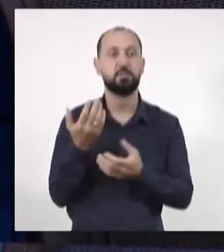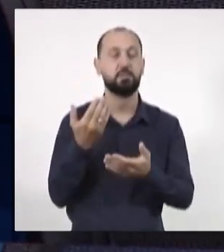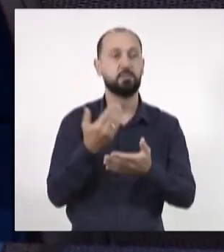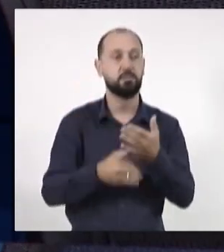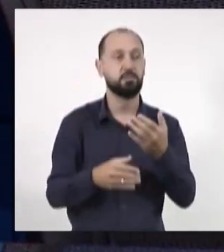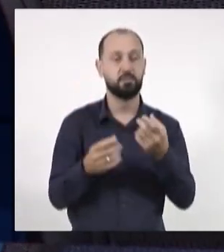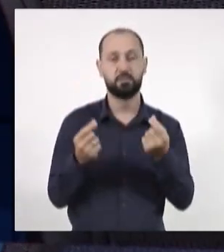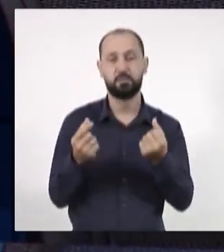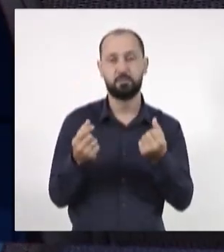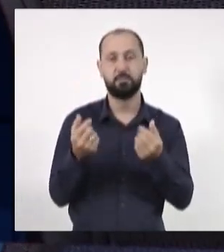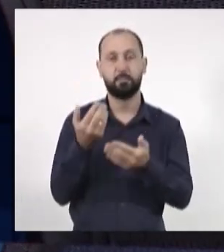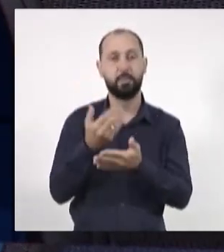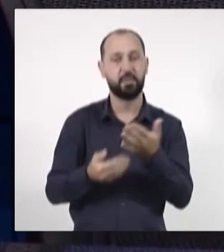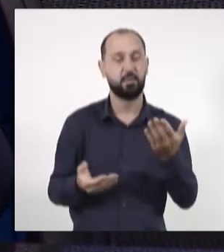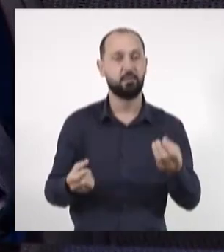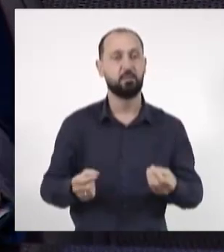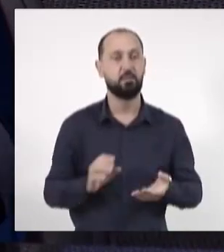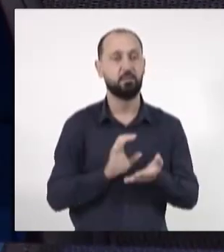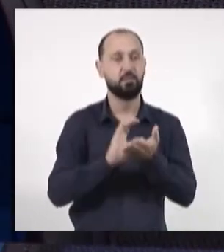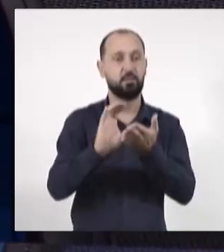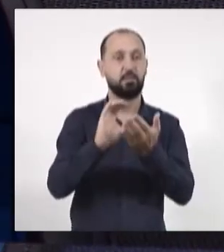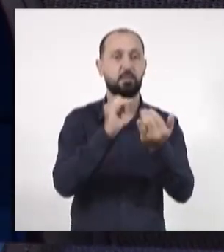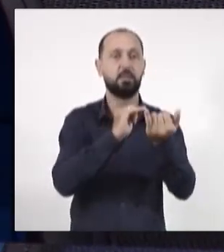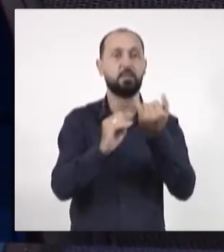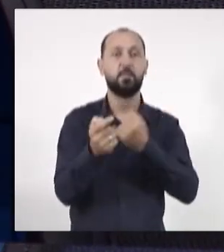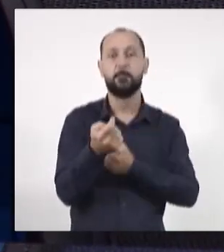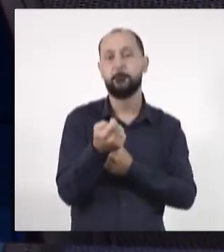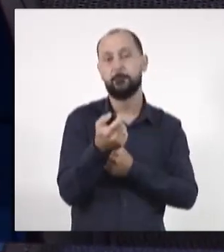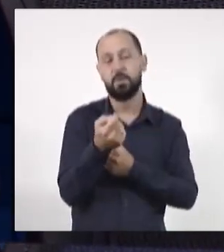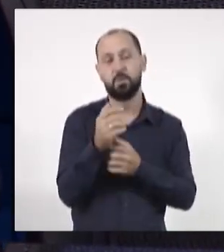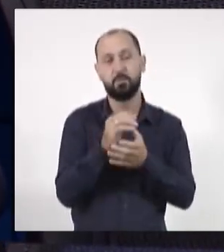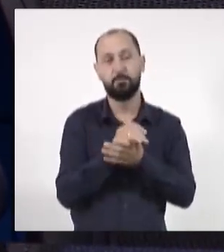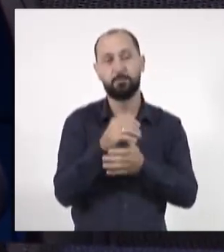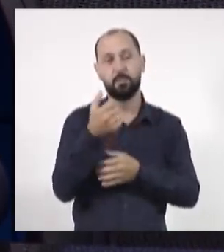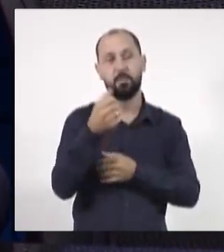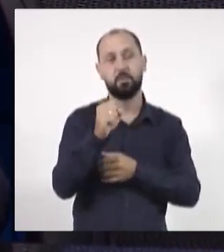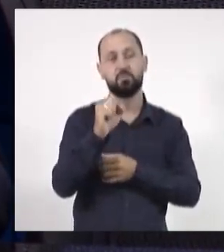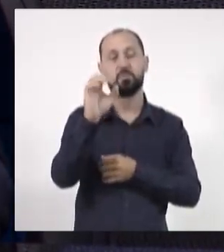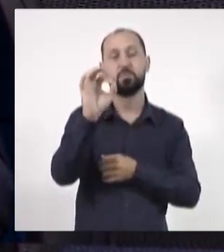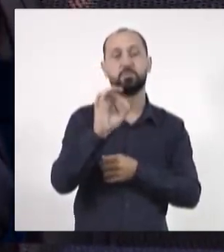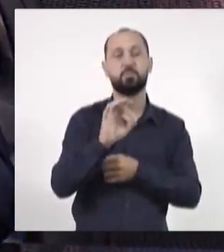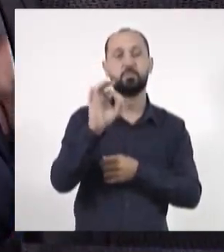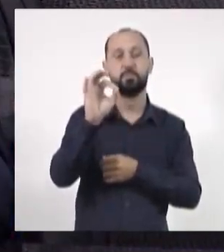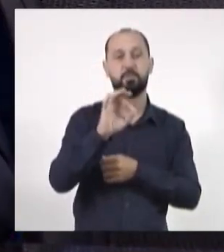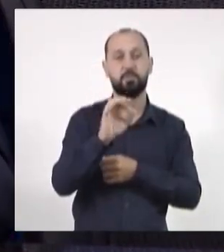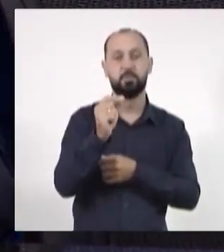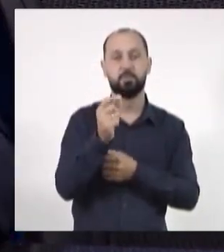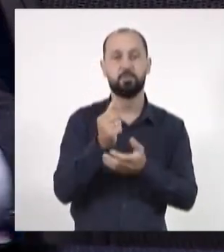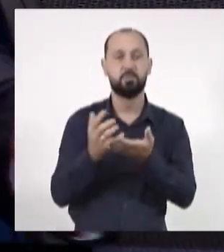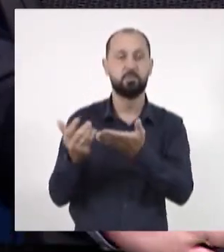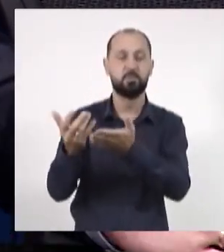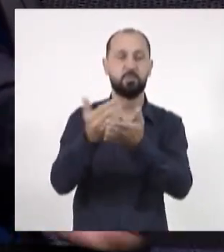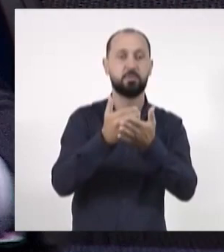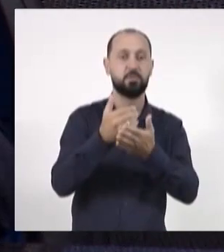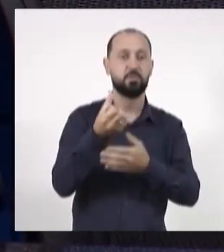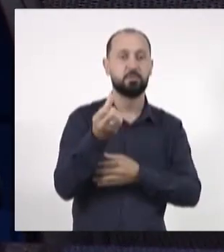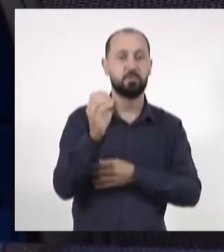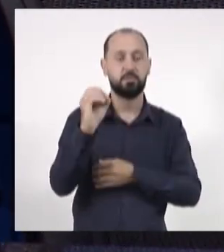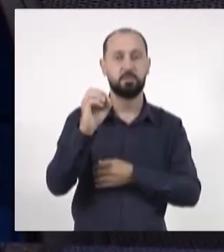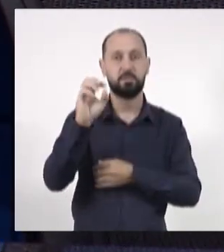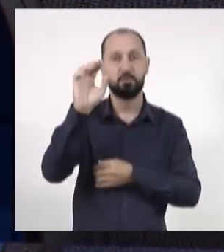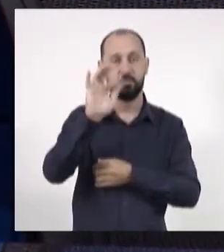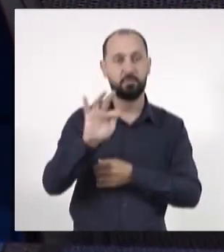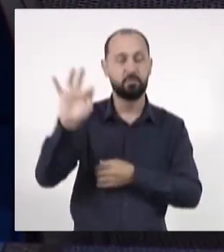mais receita, nós ficamos com a menor parcela, nós ficamos com 18% da receita, 60% na